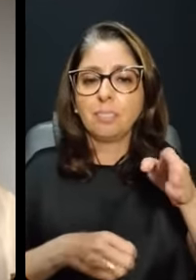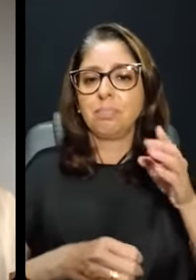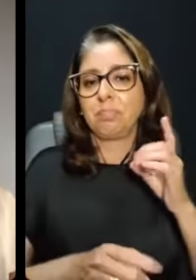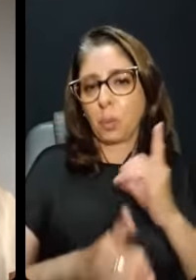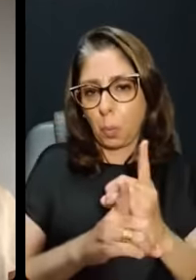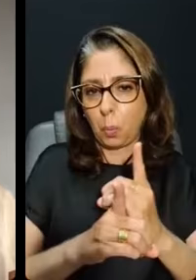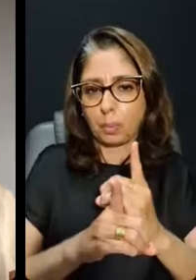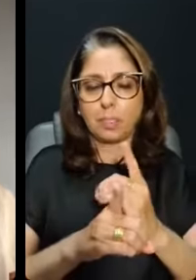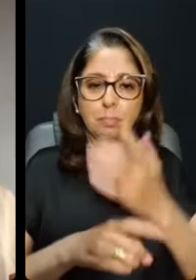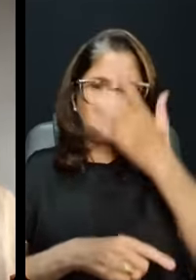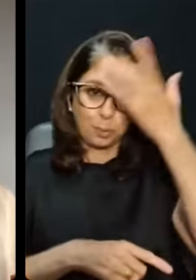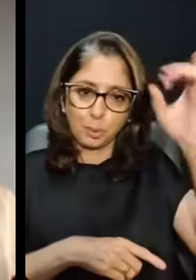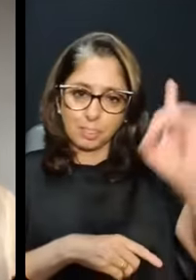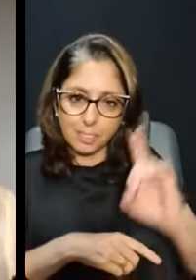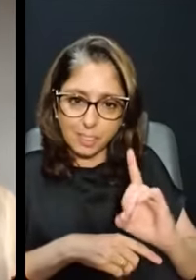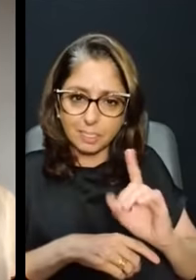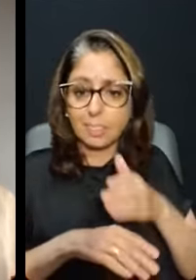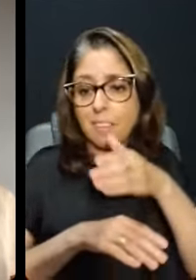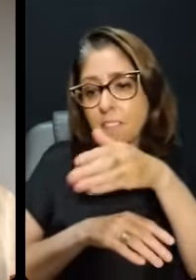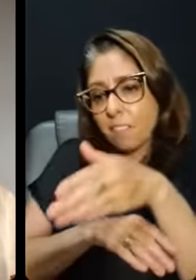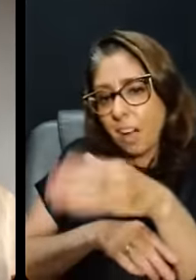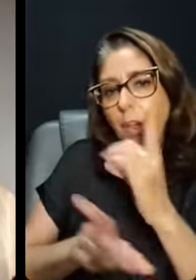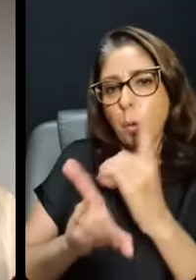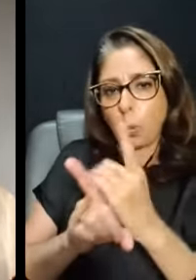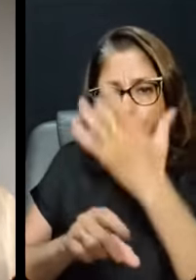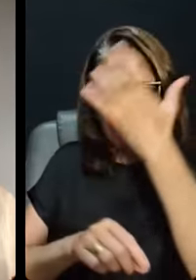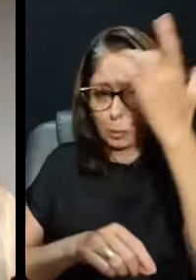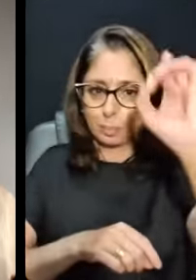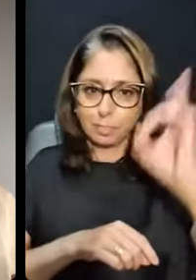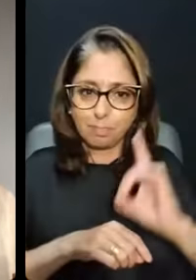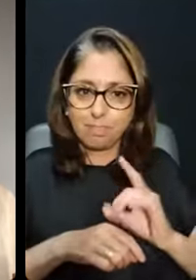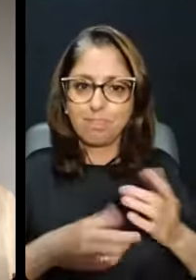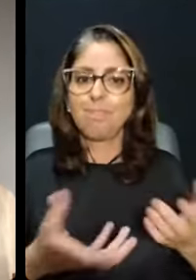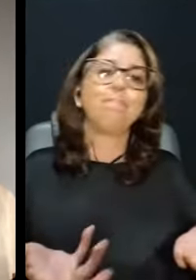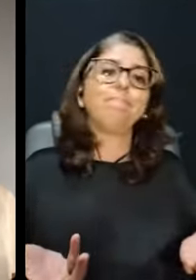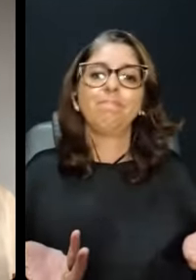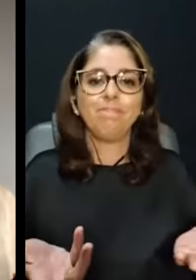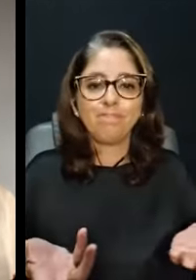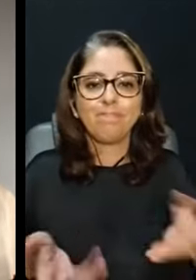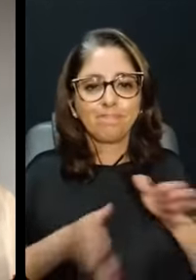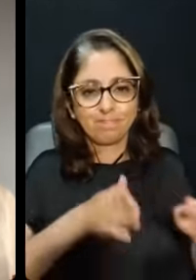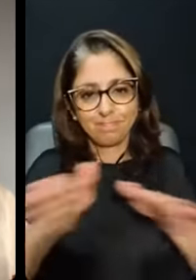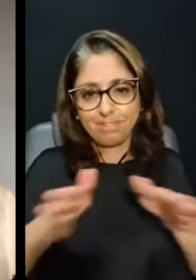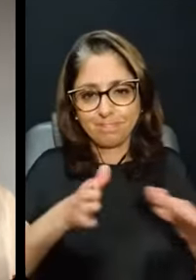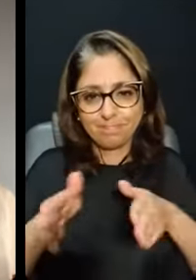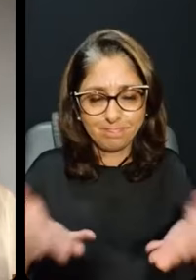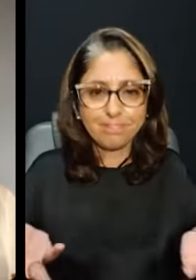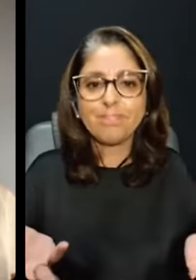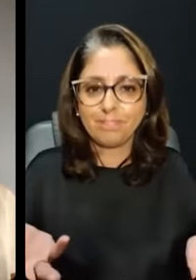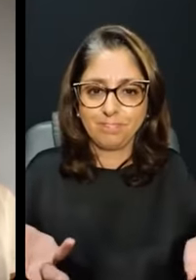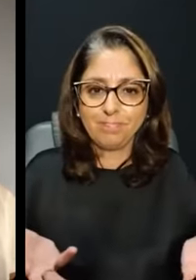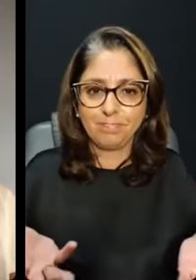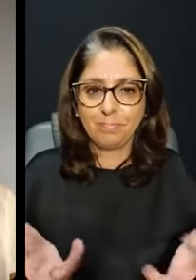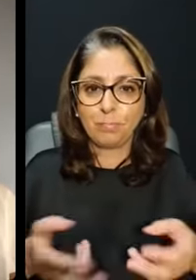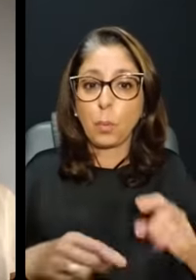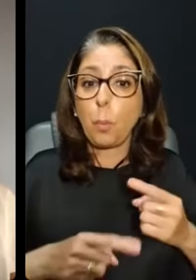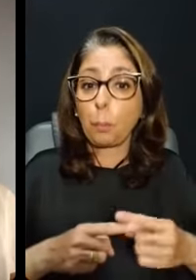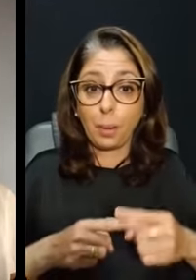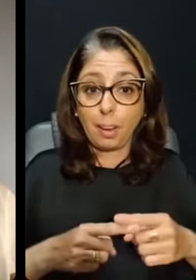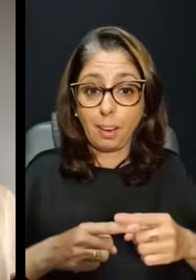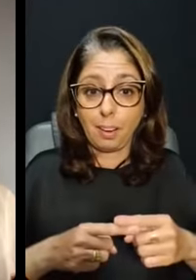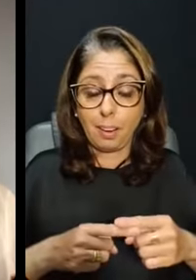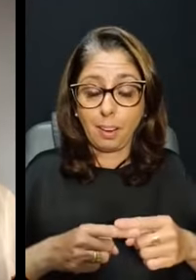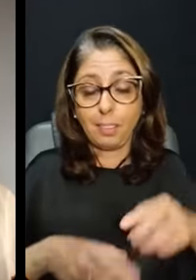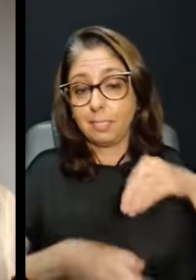os espaços e se tornar presentes e mostrar as dificuldades, é que essa mudança começa realmente a acontecer.